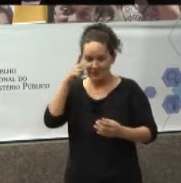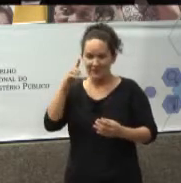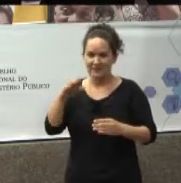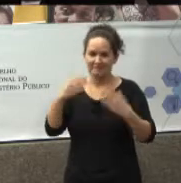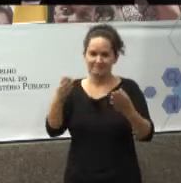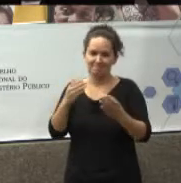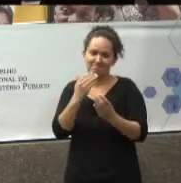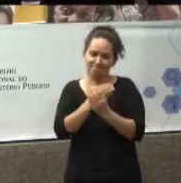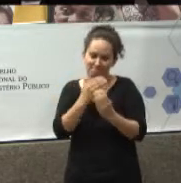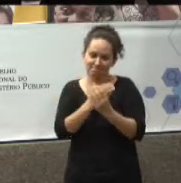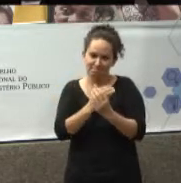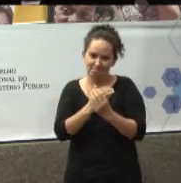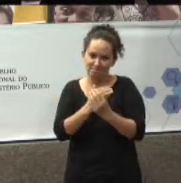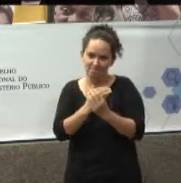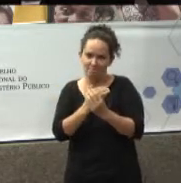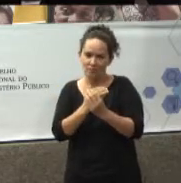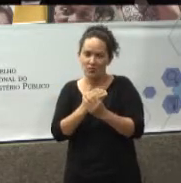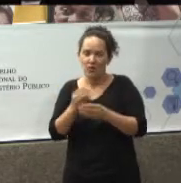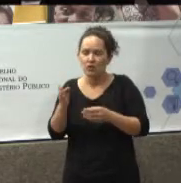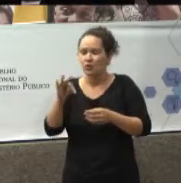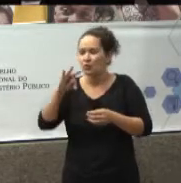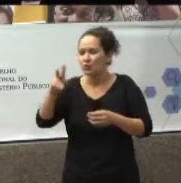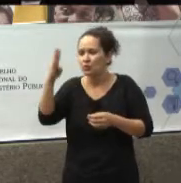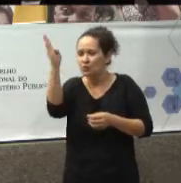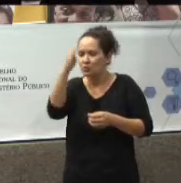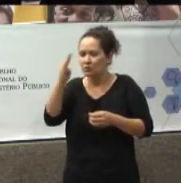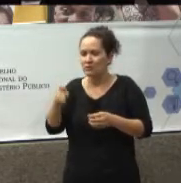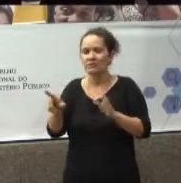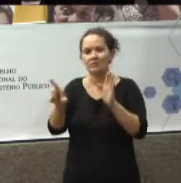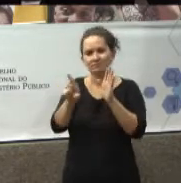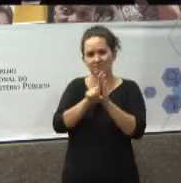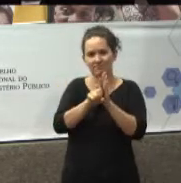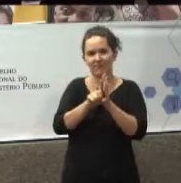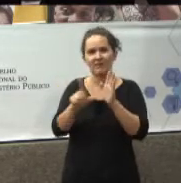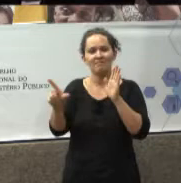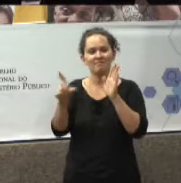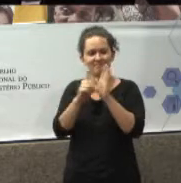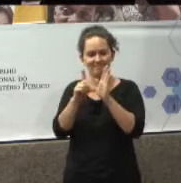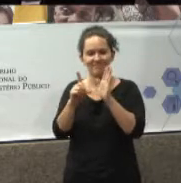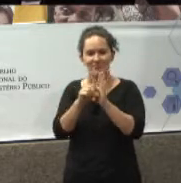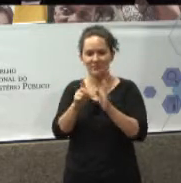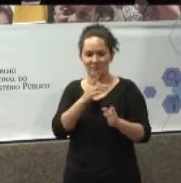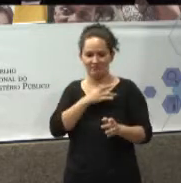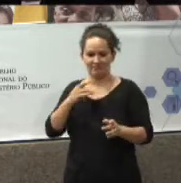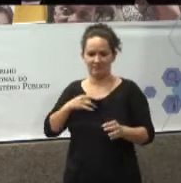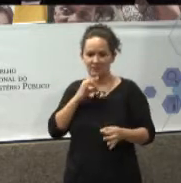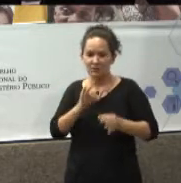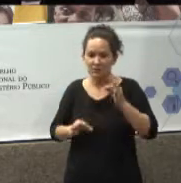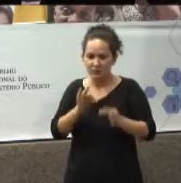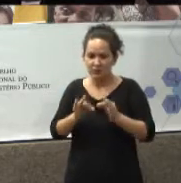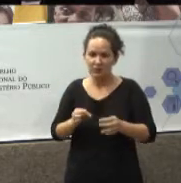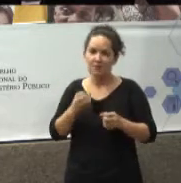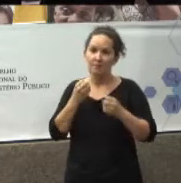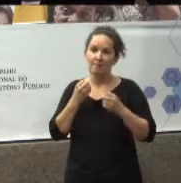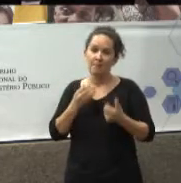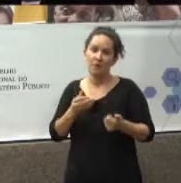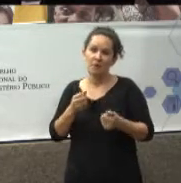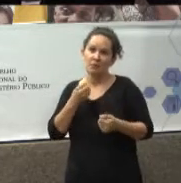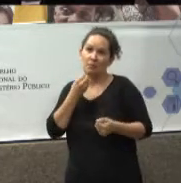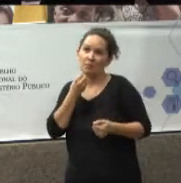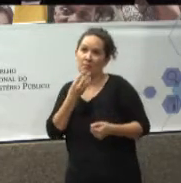feitos com base no direito fundamental de todo brasileiro a saúde ea judicialização ela pode ser positiva e